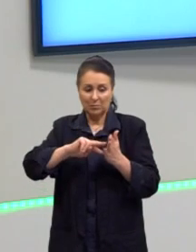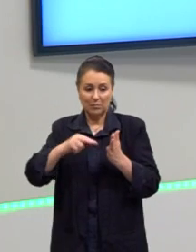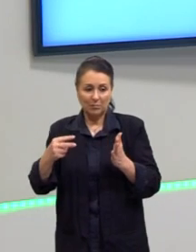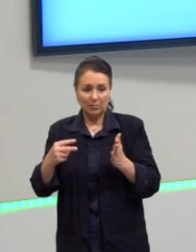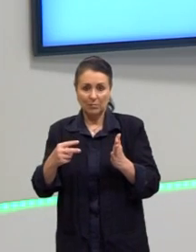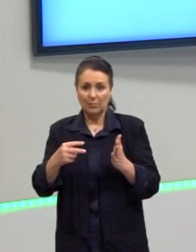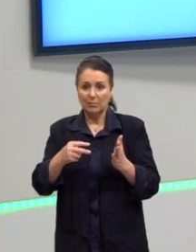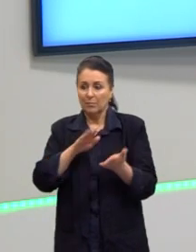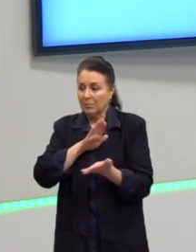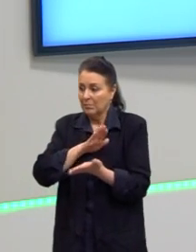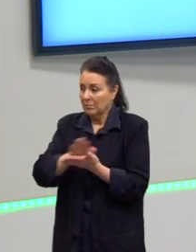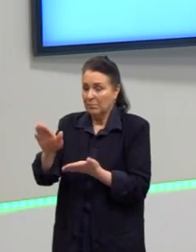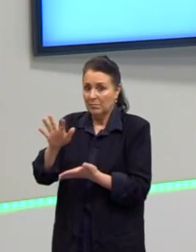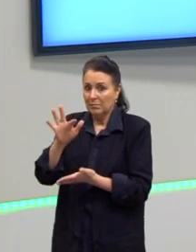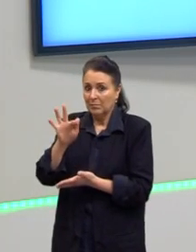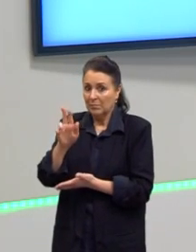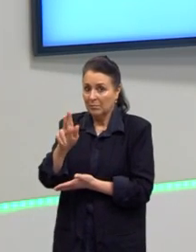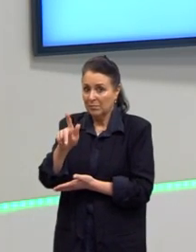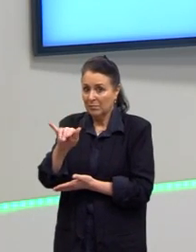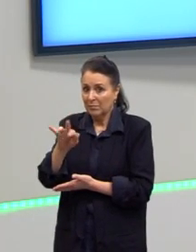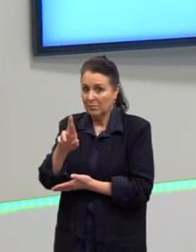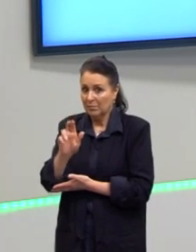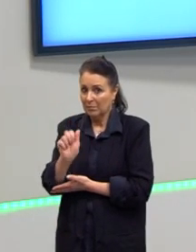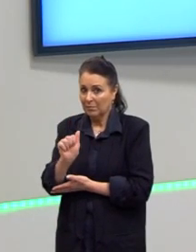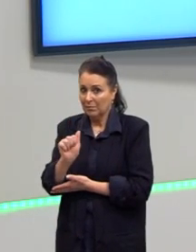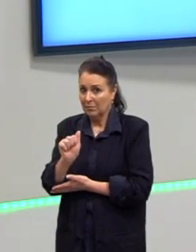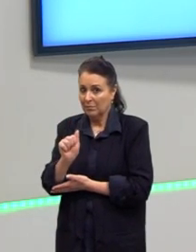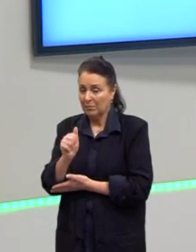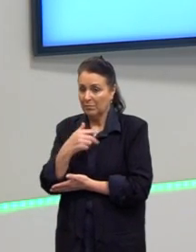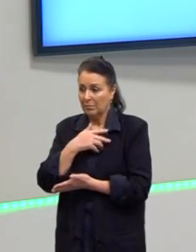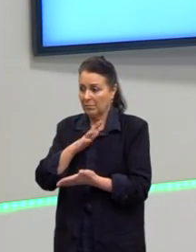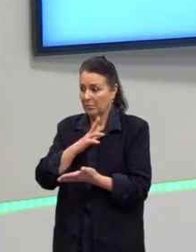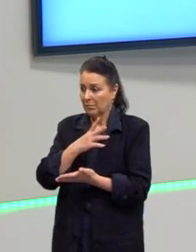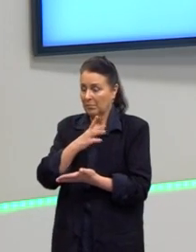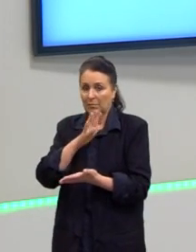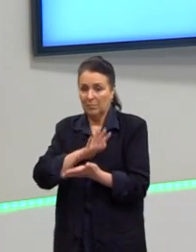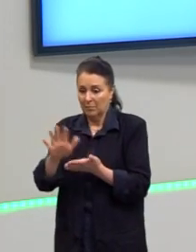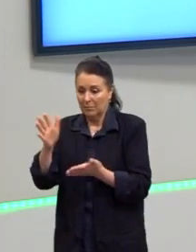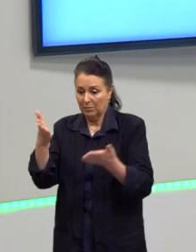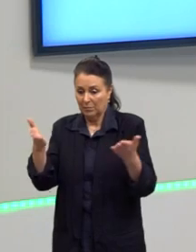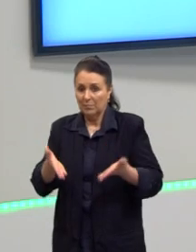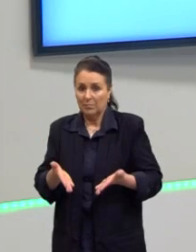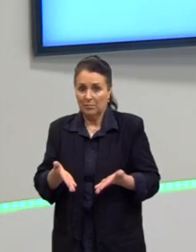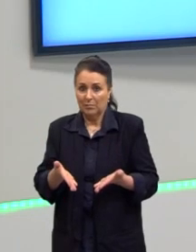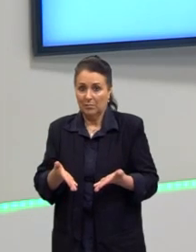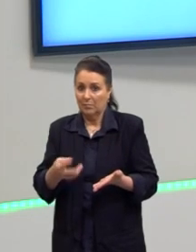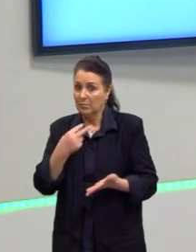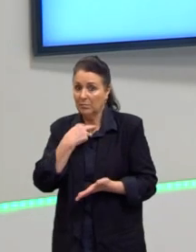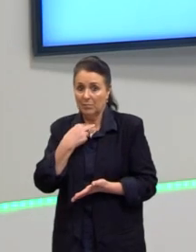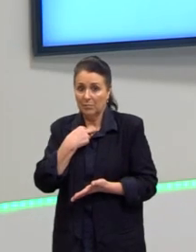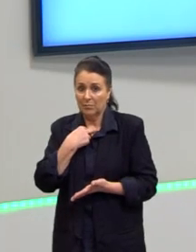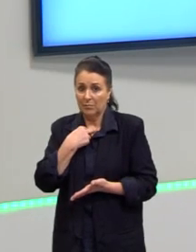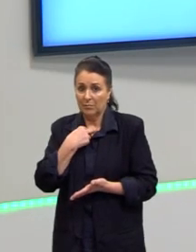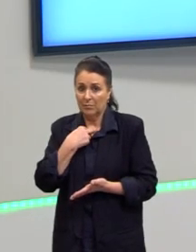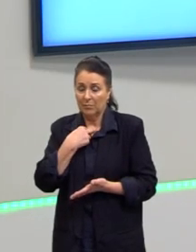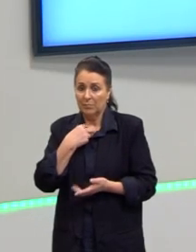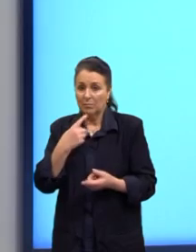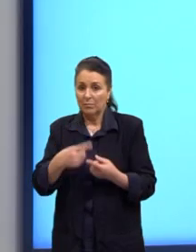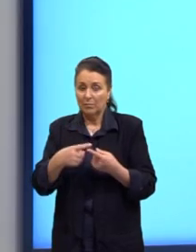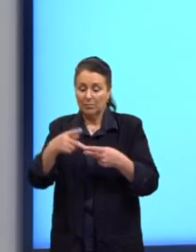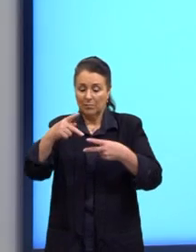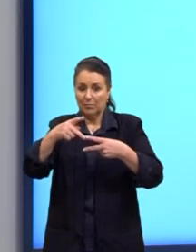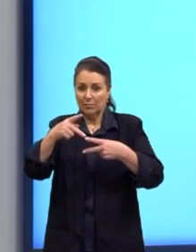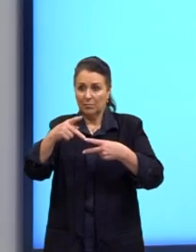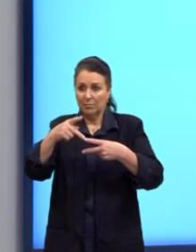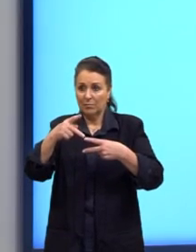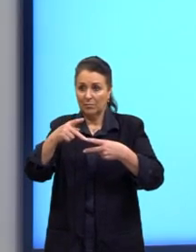fugir a guerra way from here quer dizer fuja daqui né não posso por que que eu não posso porque a minha proporção